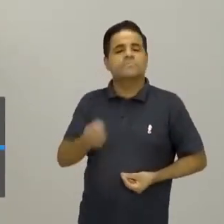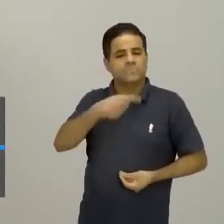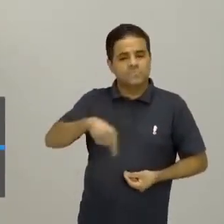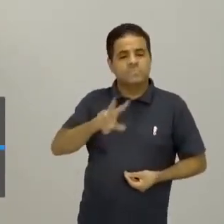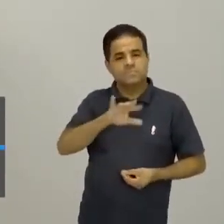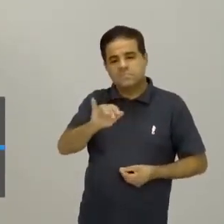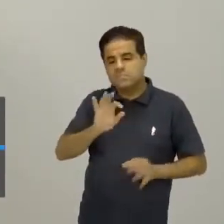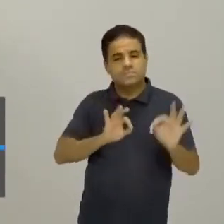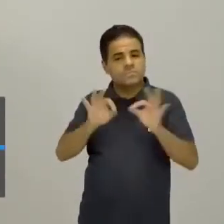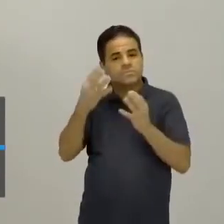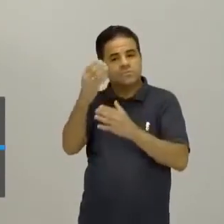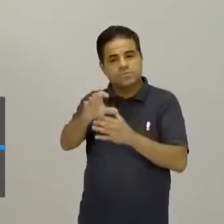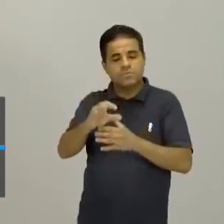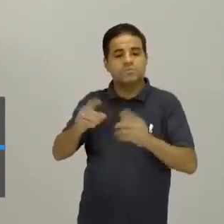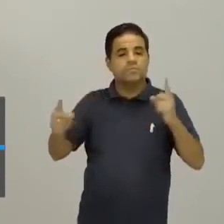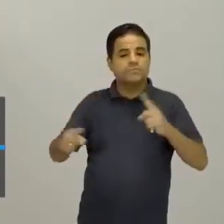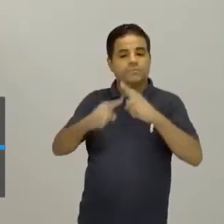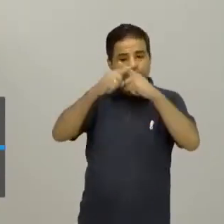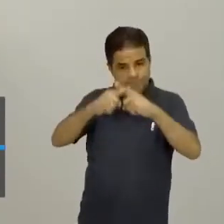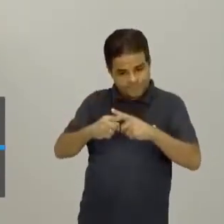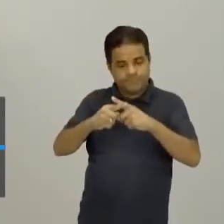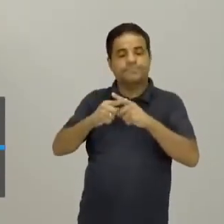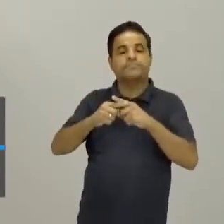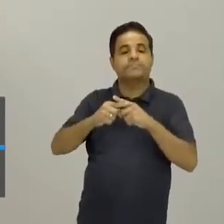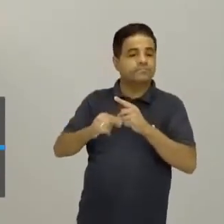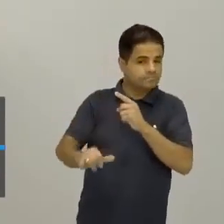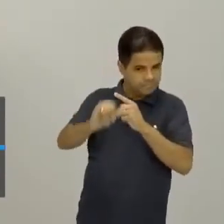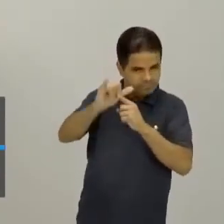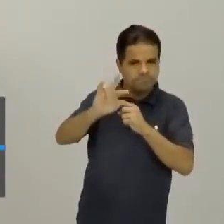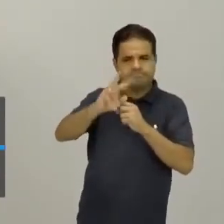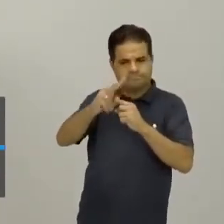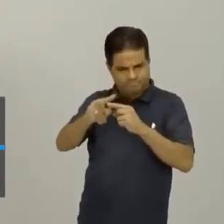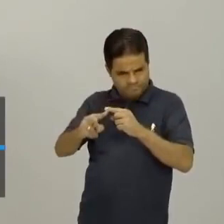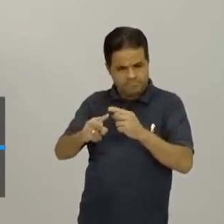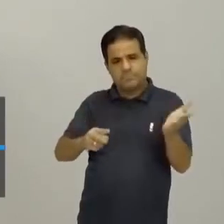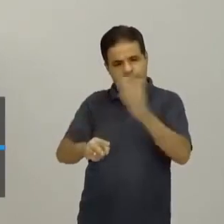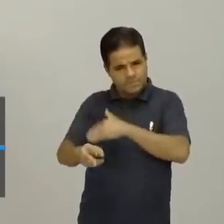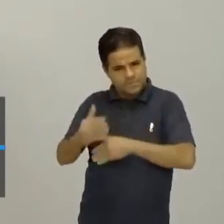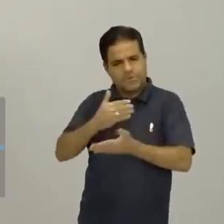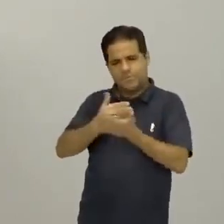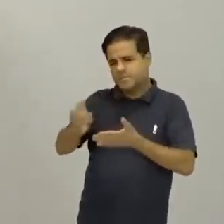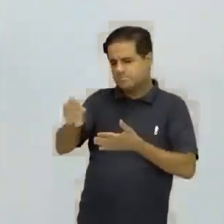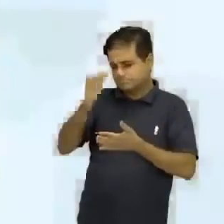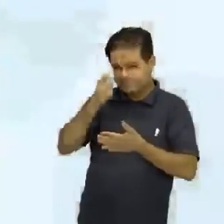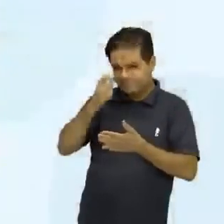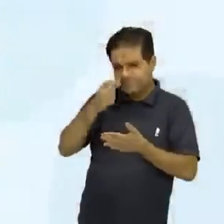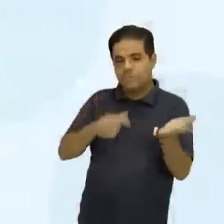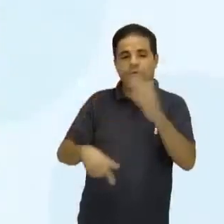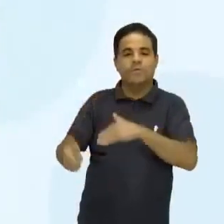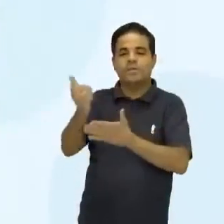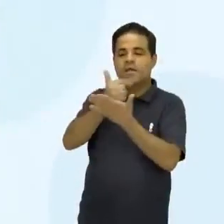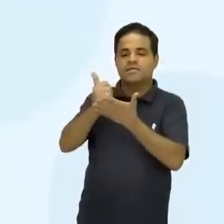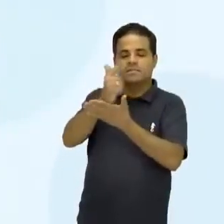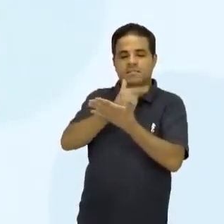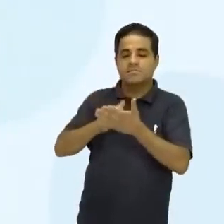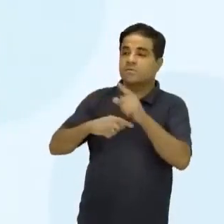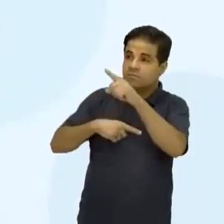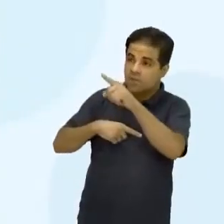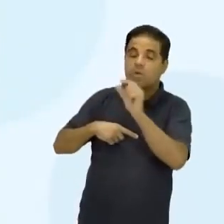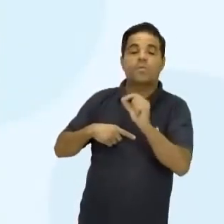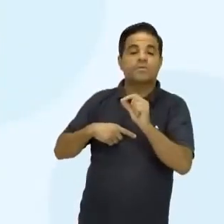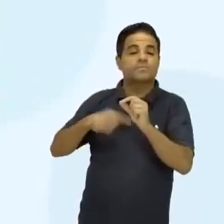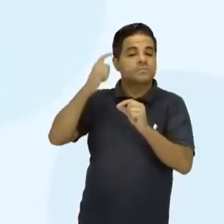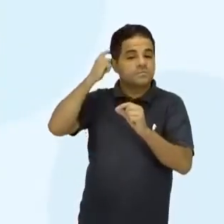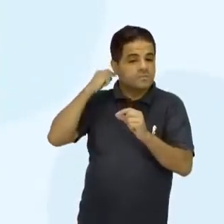vai anotar o quê? Onde cruza o eixo X e onde cruza o eixo Y. Então, vamos começar? Vamos lá, por exemplo? Então, vem comigo, ó. A gente tem lá